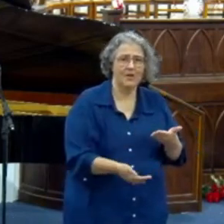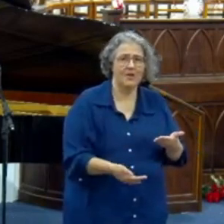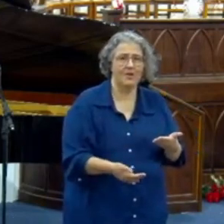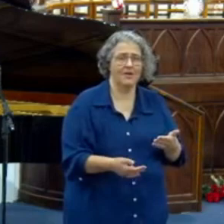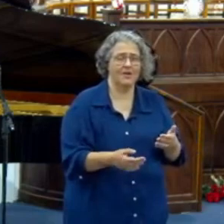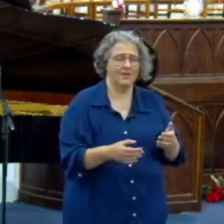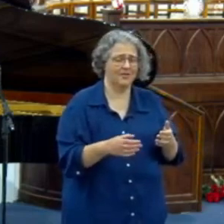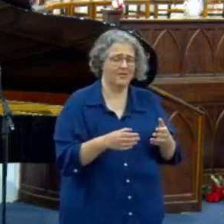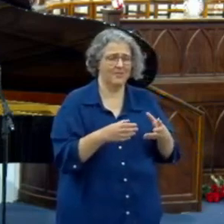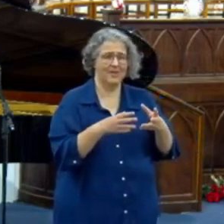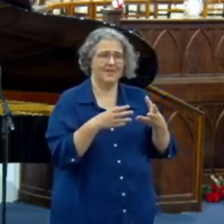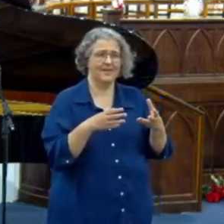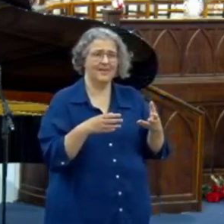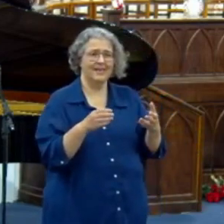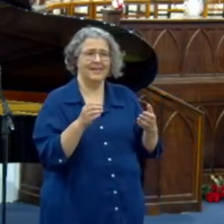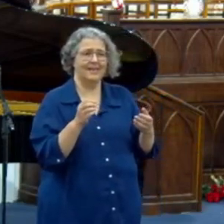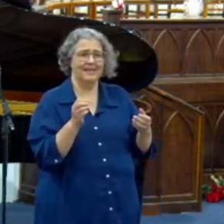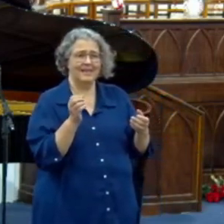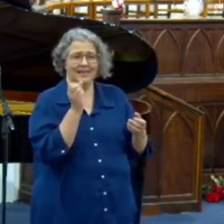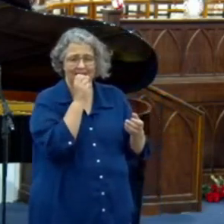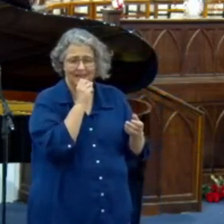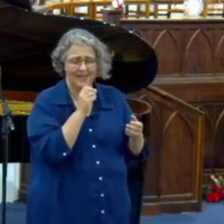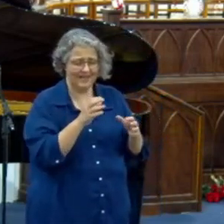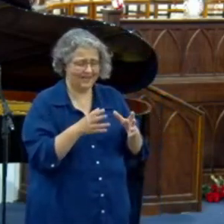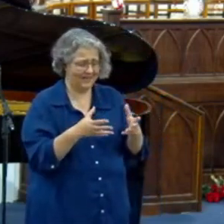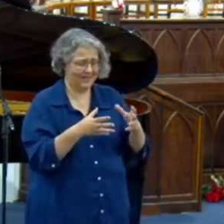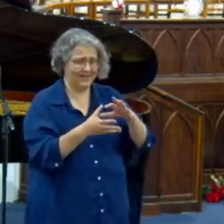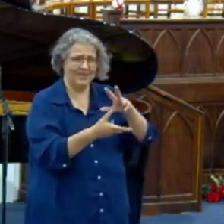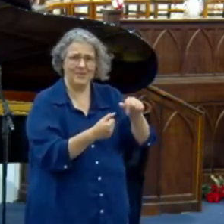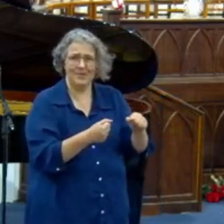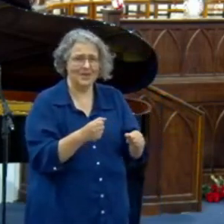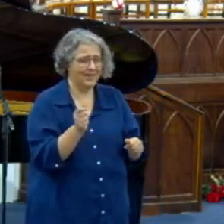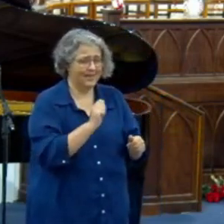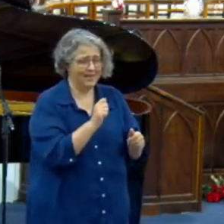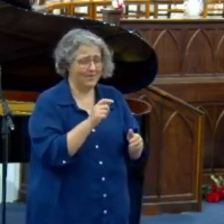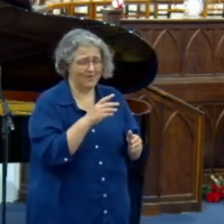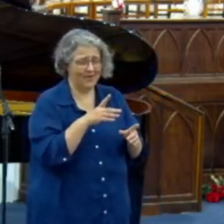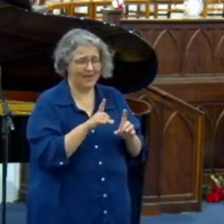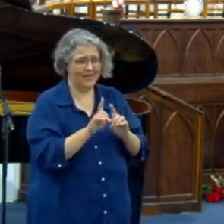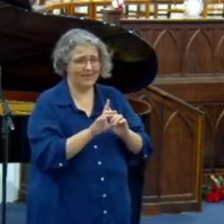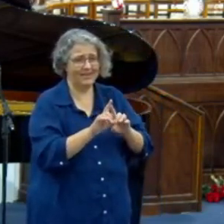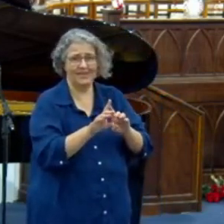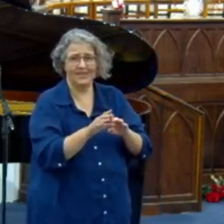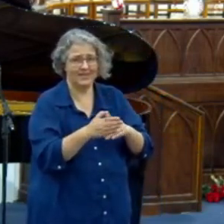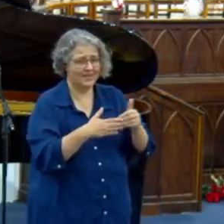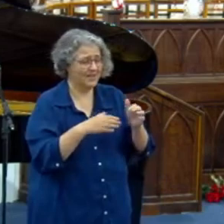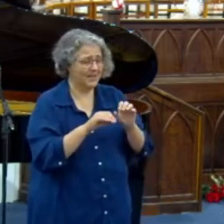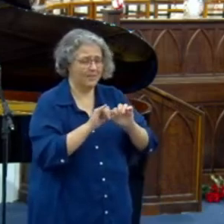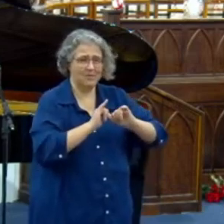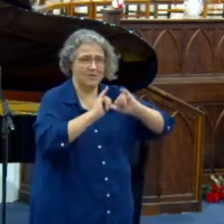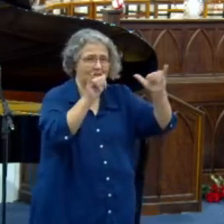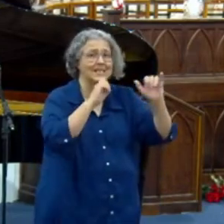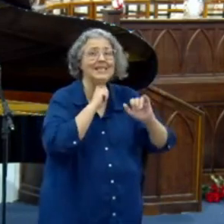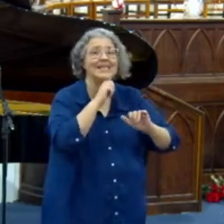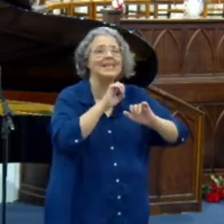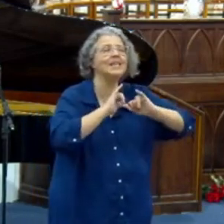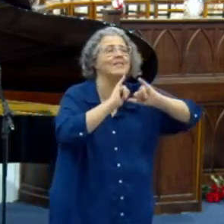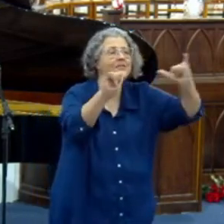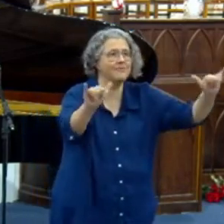secularizada, rogamos a uma igreja que não faz discípulos, rogamos a uma igreja que ninguém